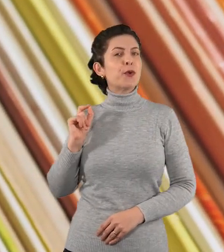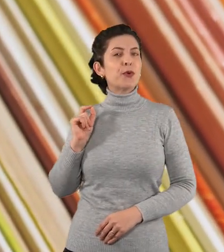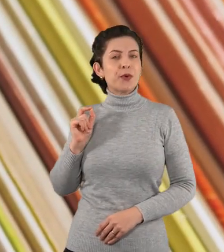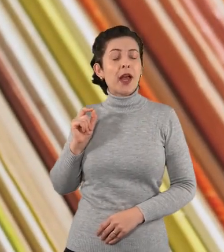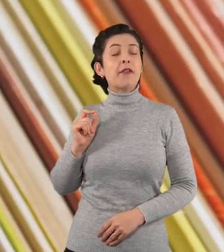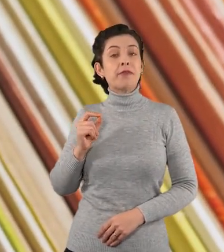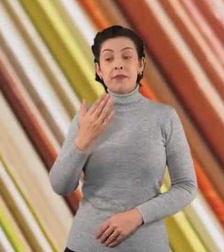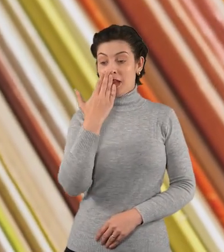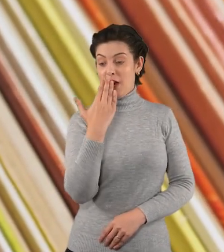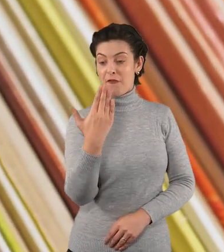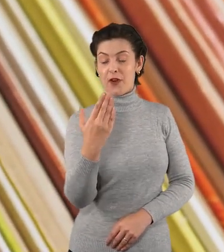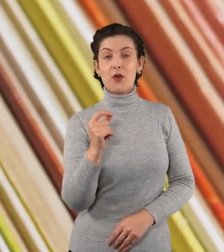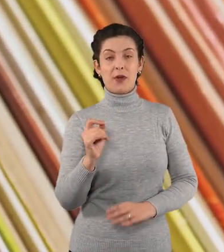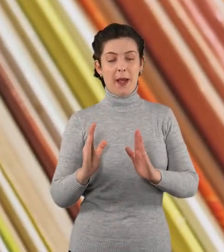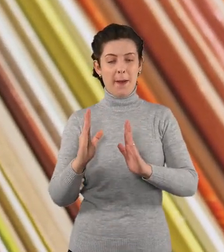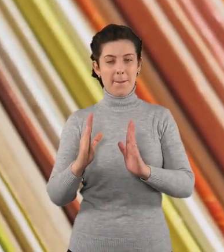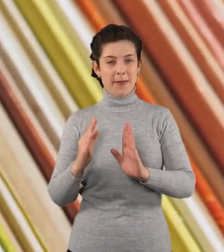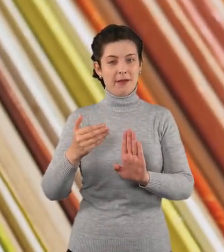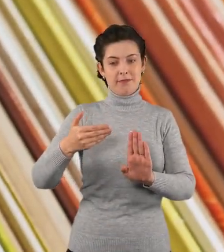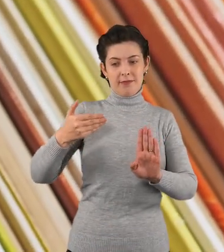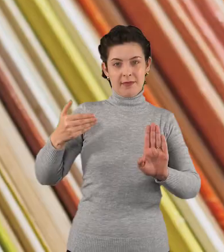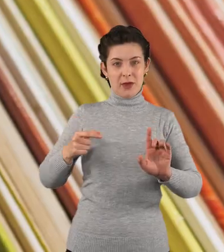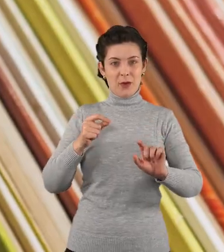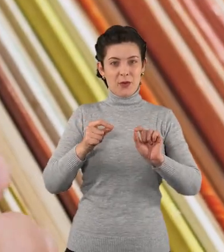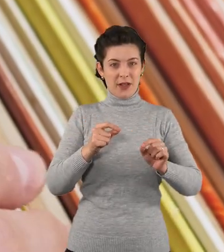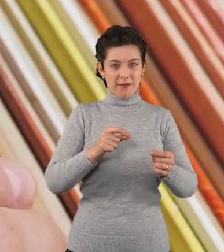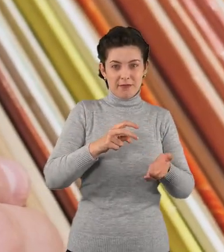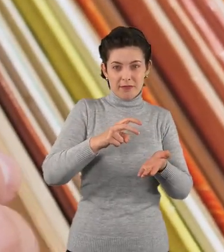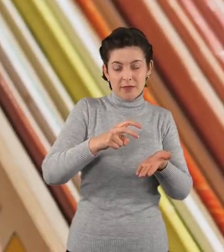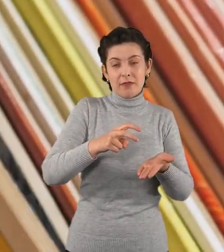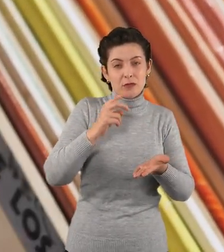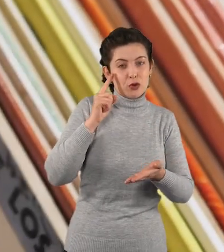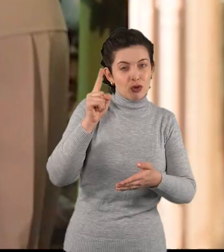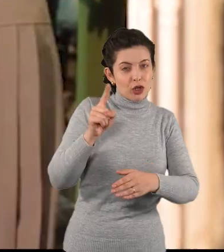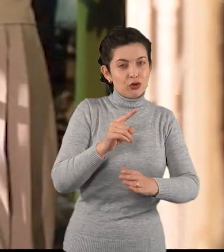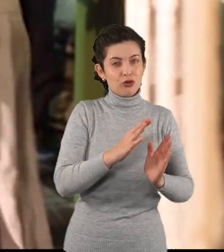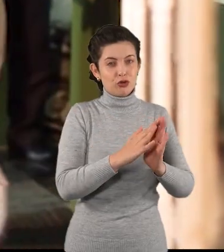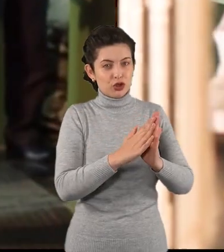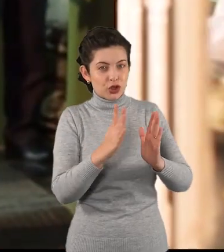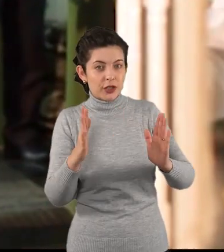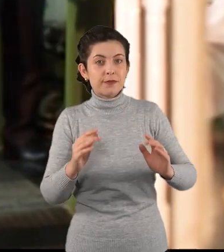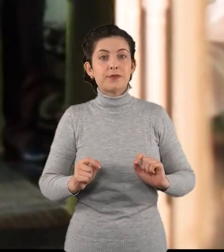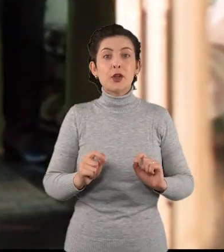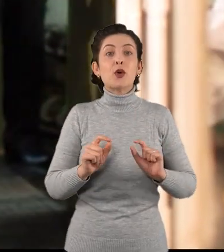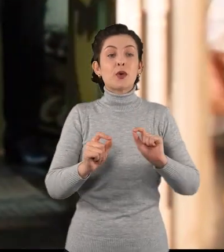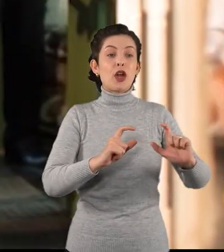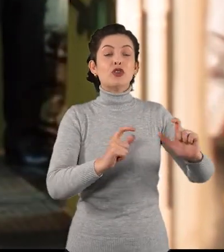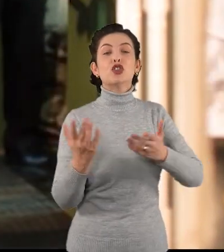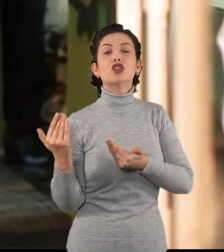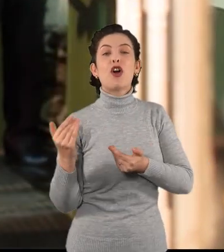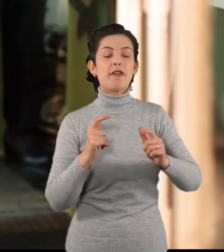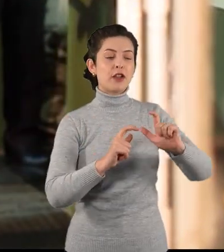era muito comum na frente dos cinemas, em períodos anteriores a matinês, os jovens da época